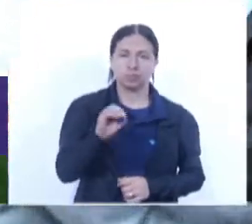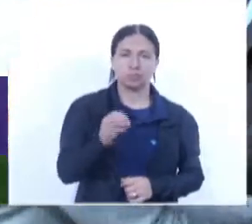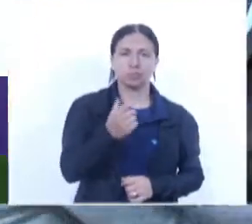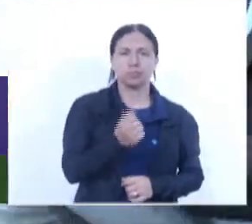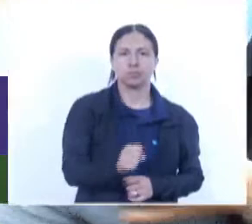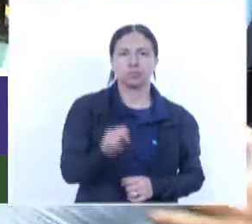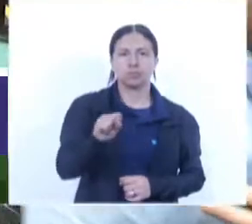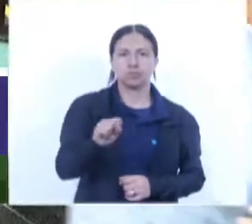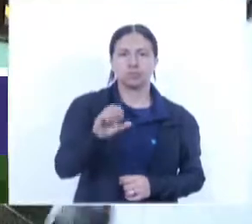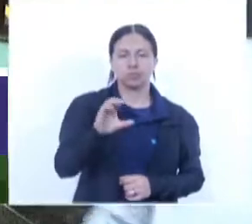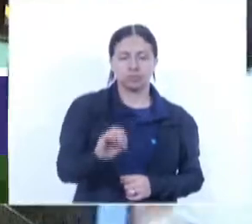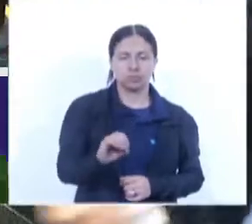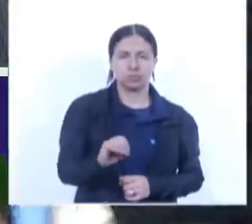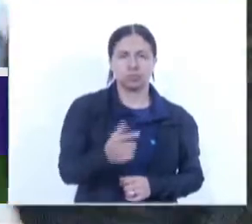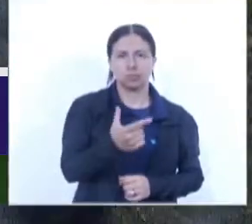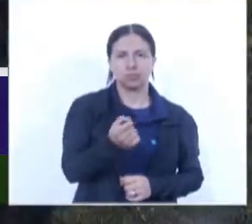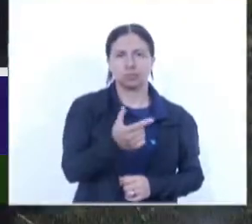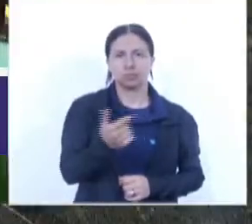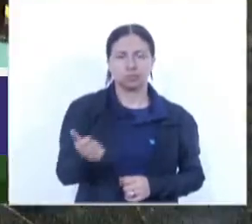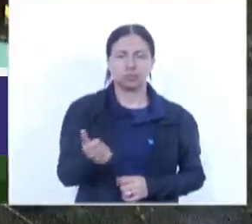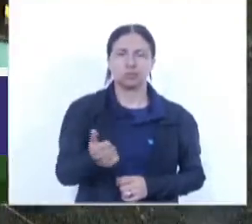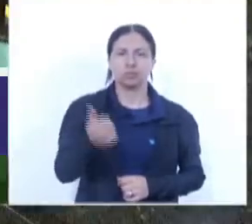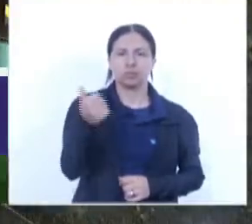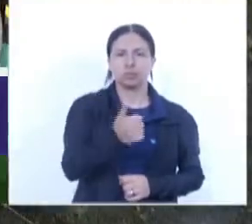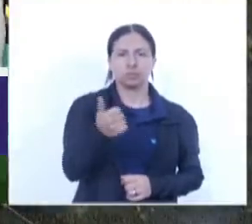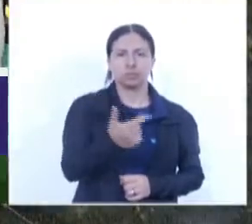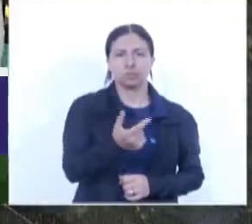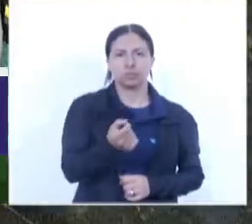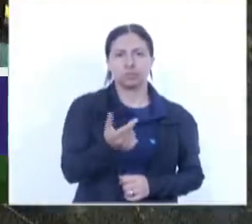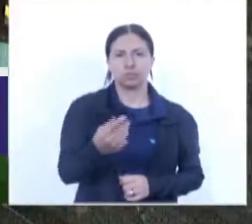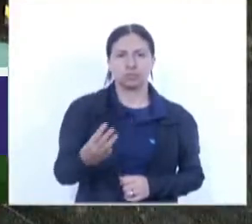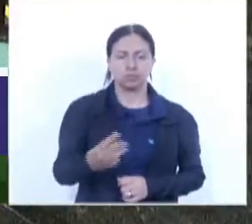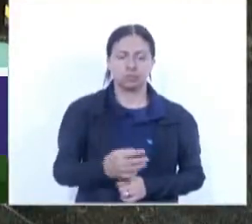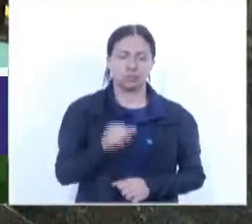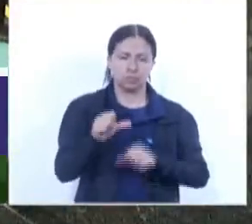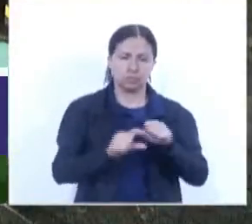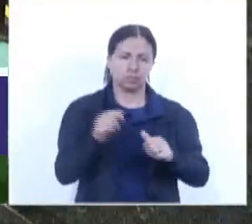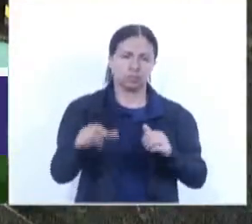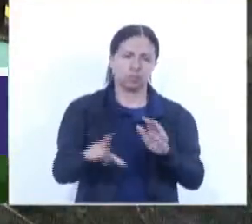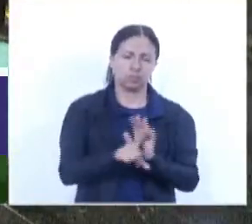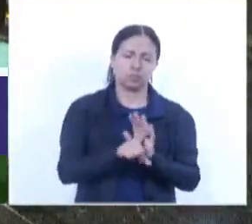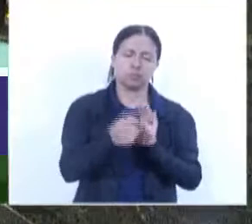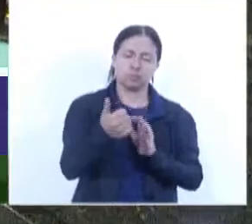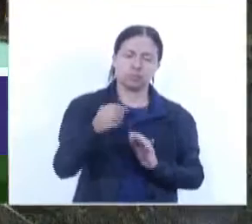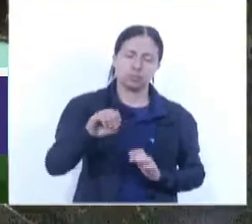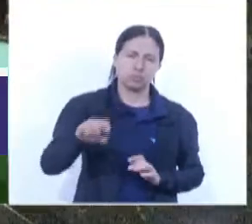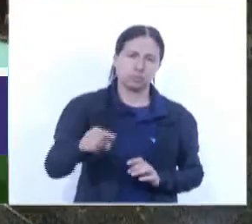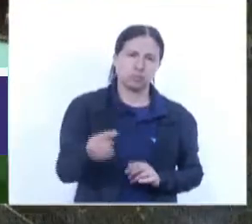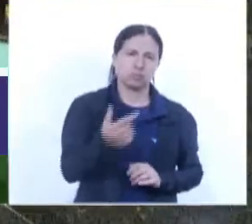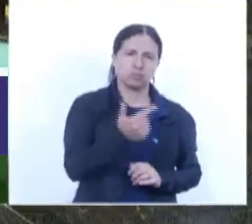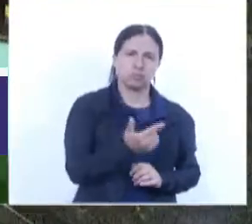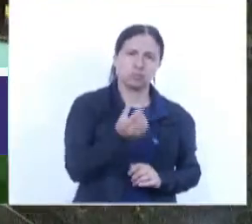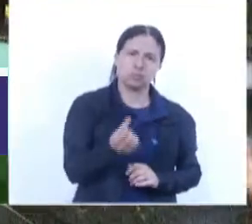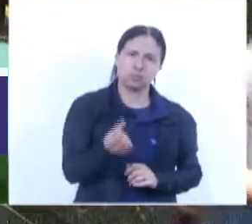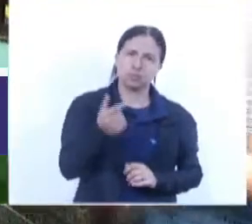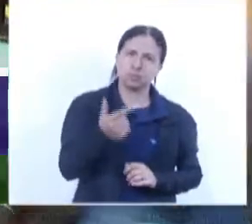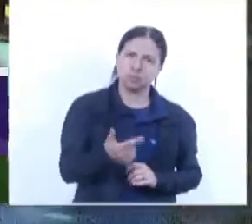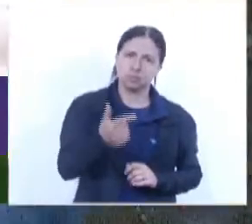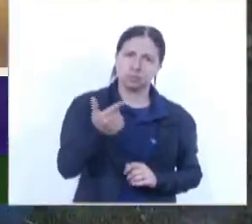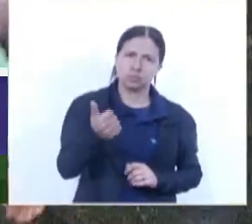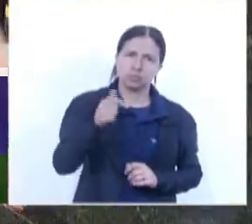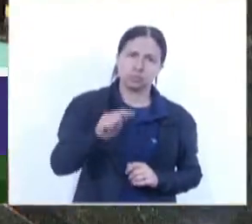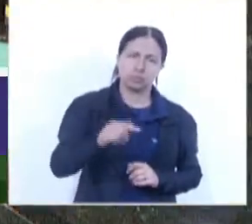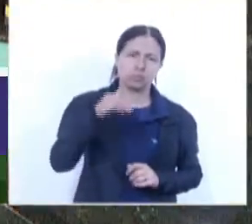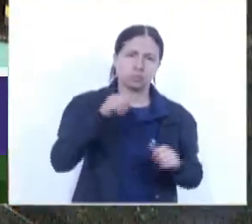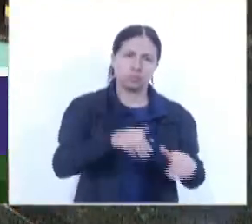2023 21 11 de 2023 Altera a lei 10.262 de 17 de